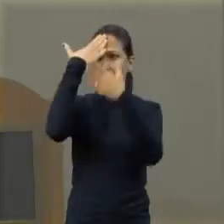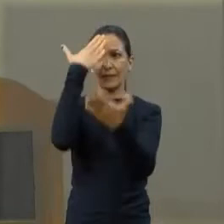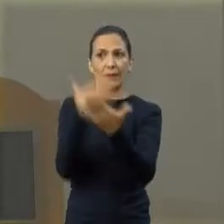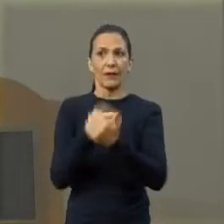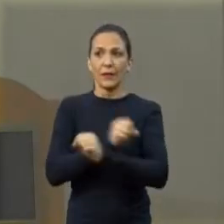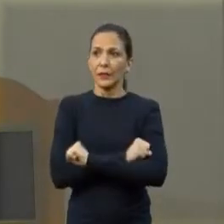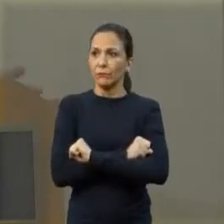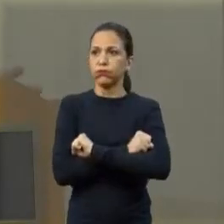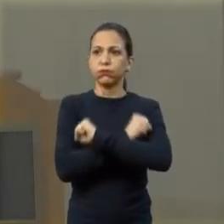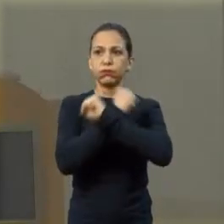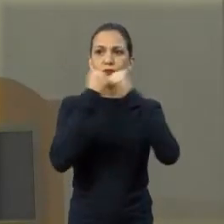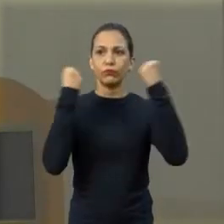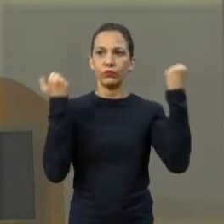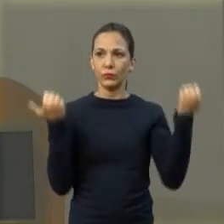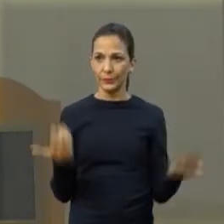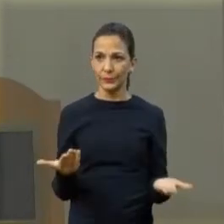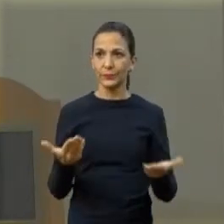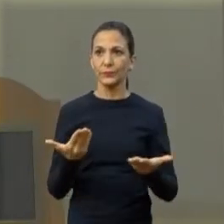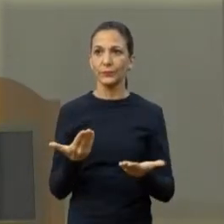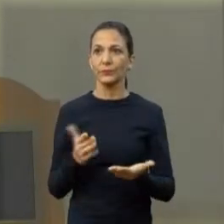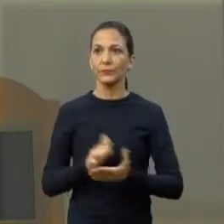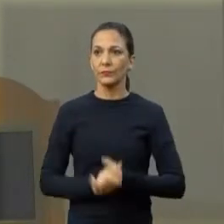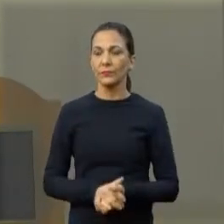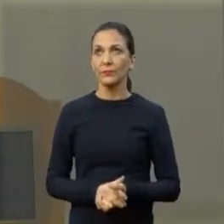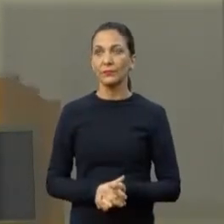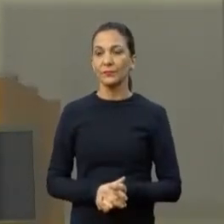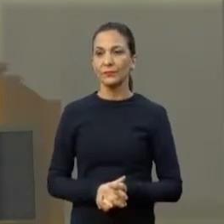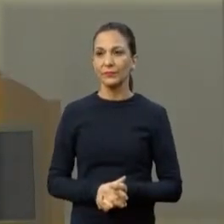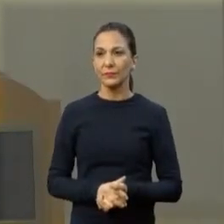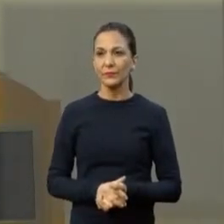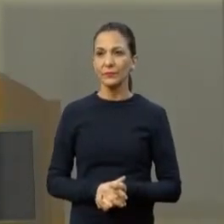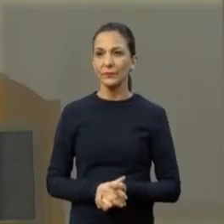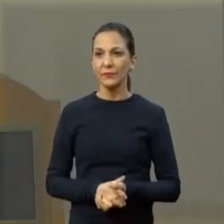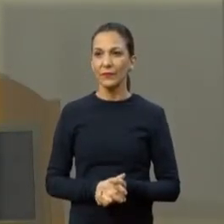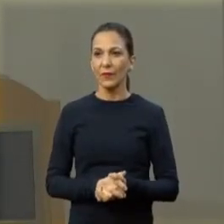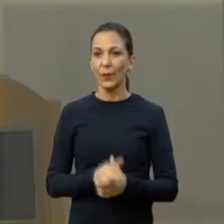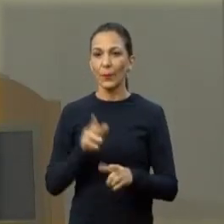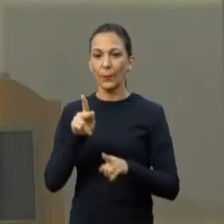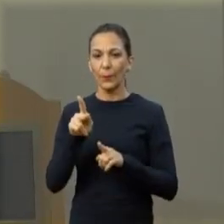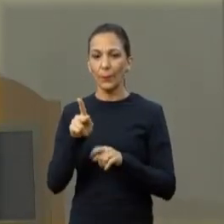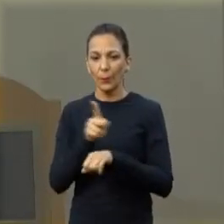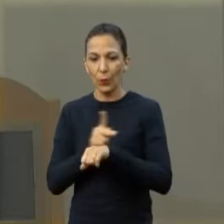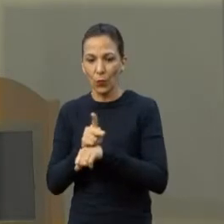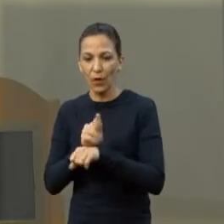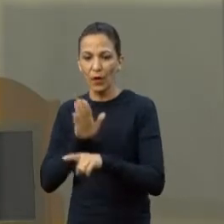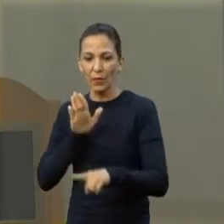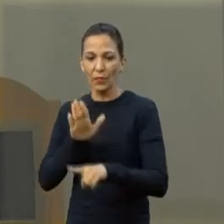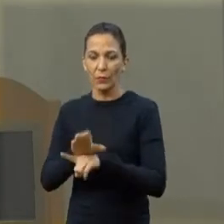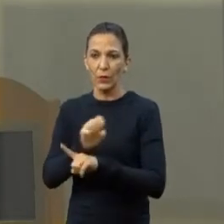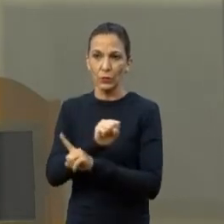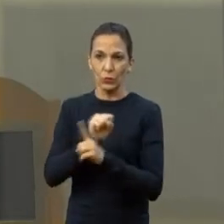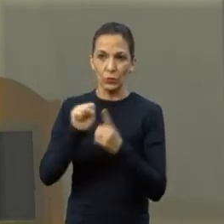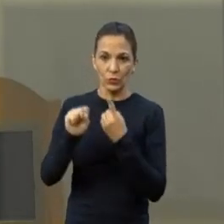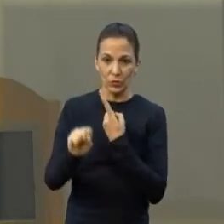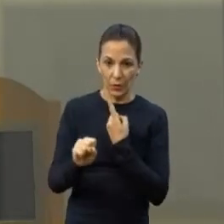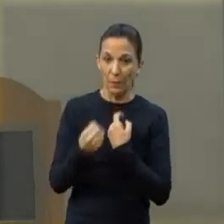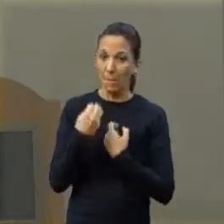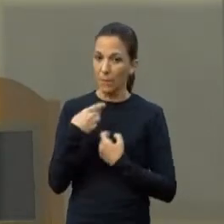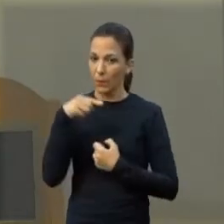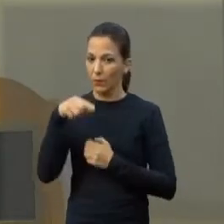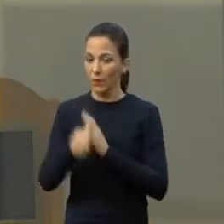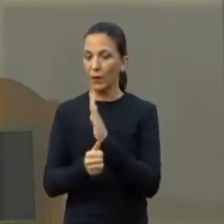acreditar nisso que ao invés de recorrer assistente social que funciona muito bem nesta cidade